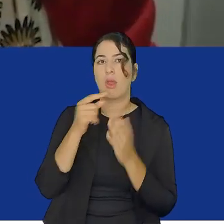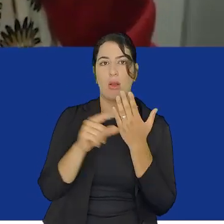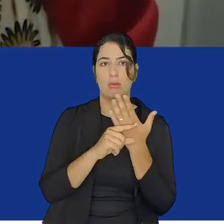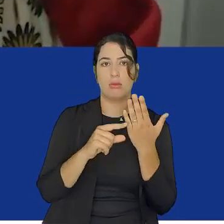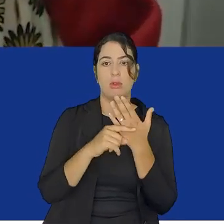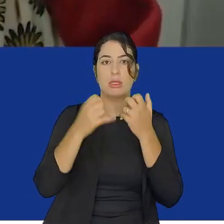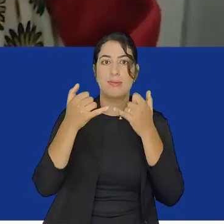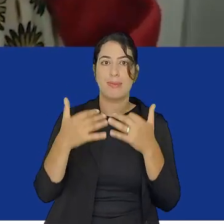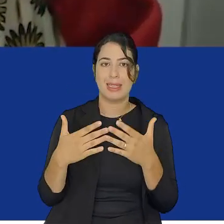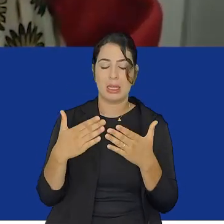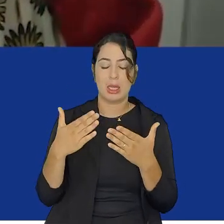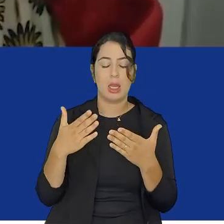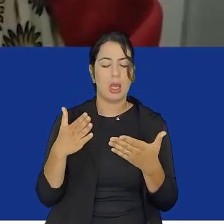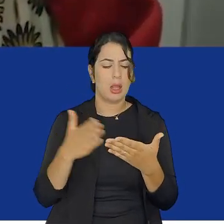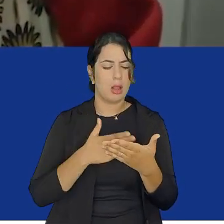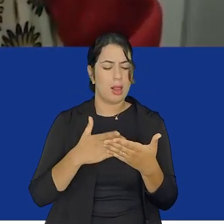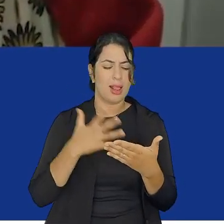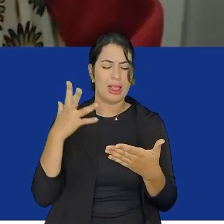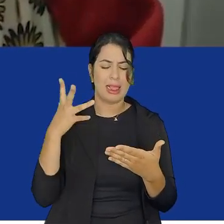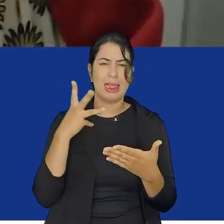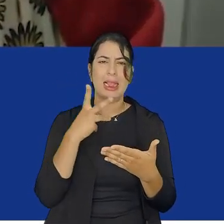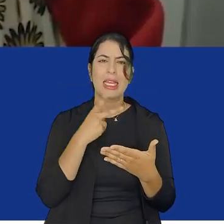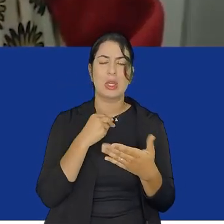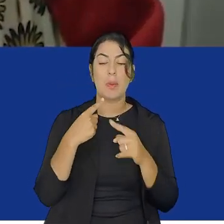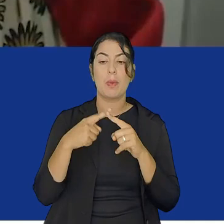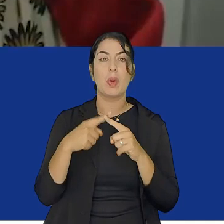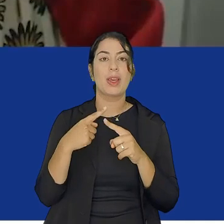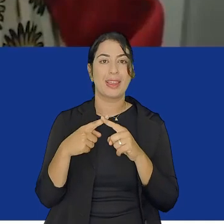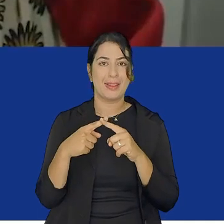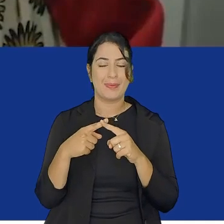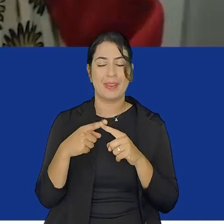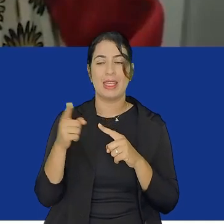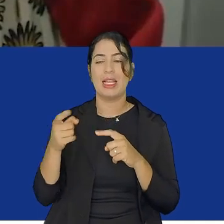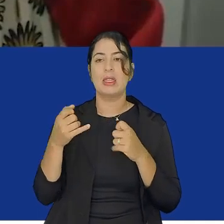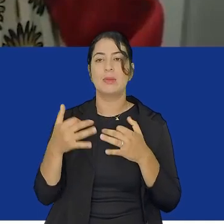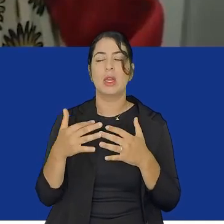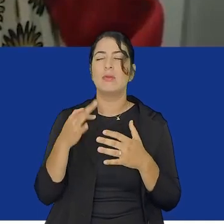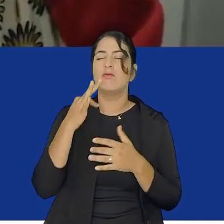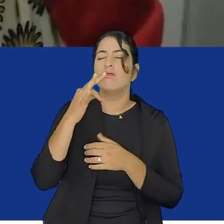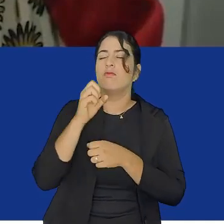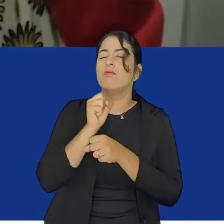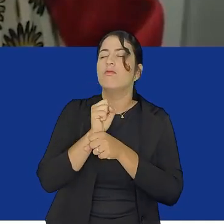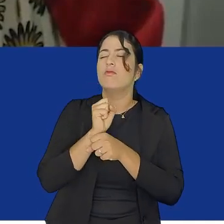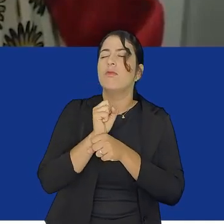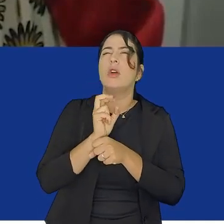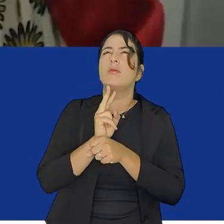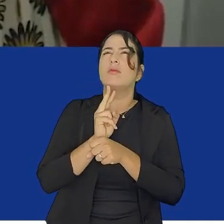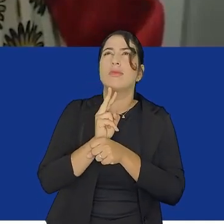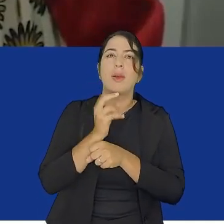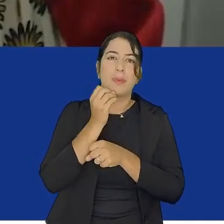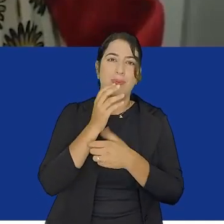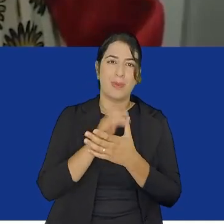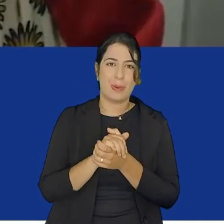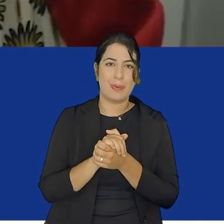vem falar desse lugar da esperança. Eu lembrei, eu tenho uma praia que eu gosto muito de ir em Santa Catarina, e ela